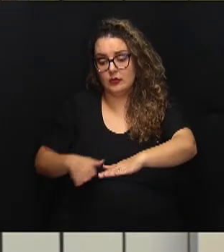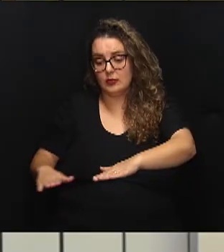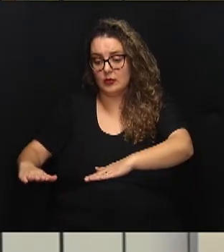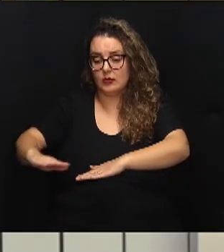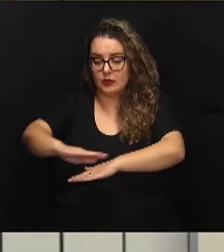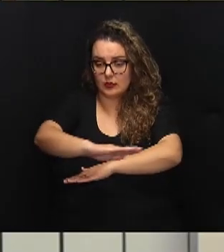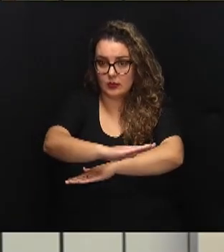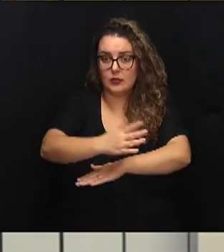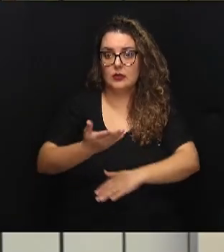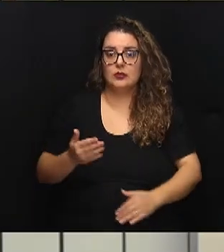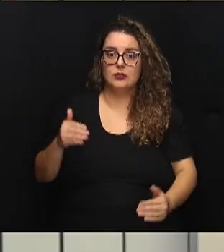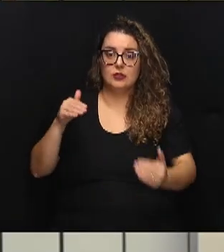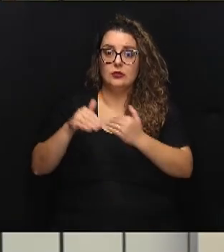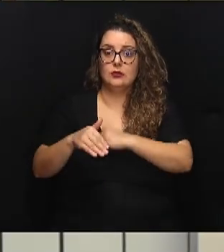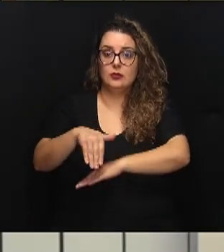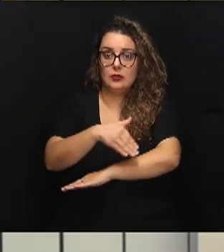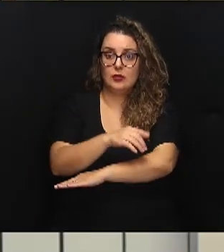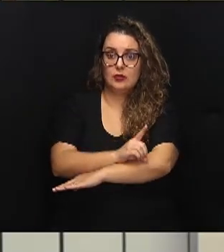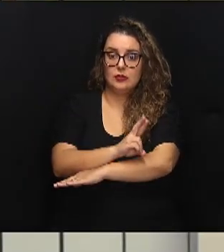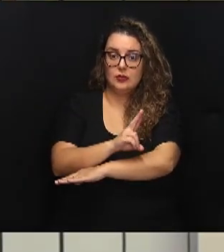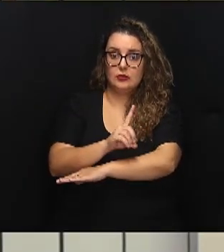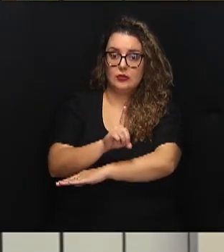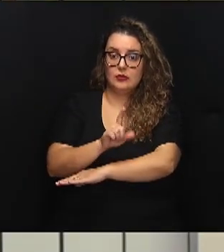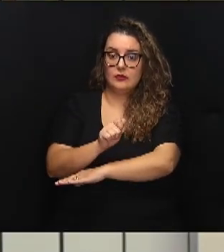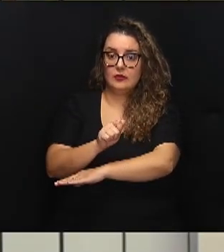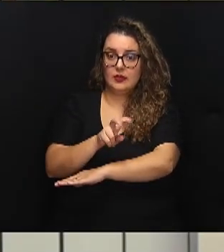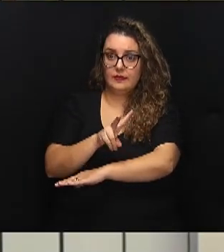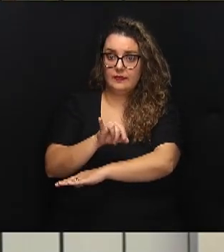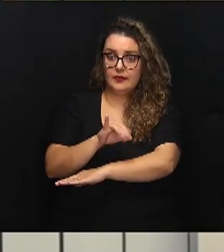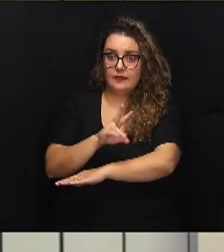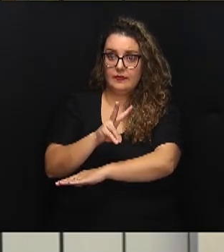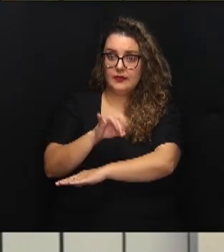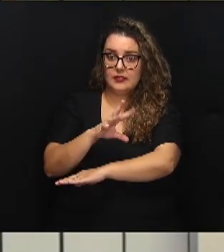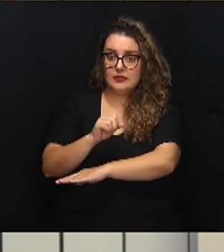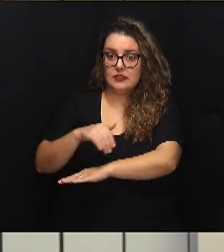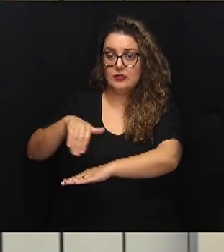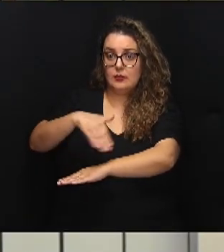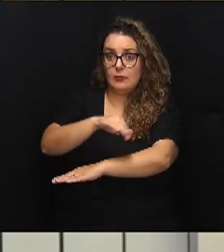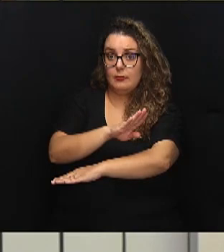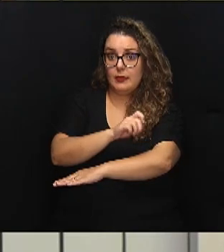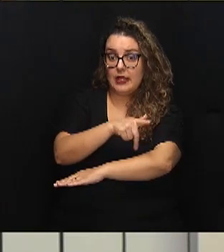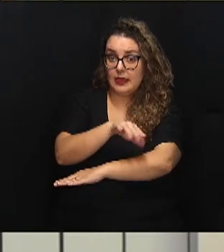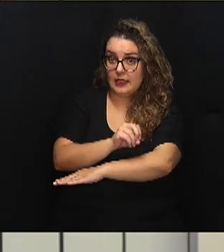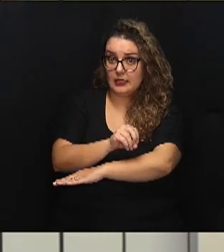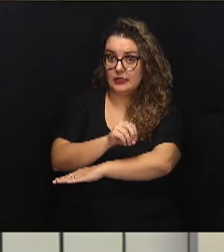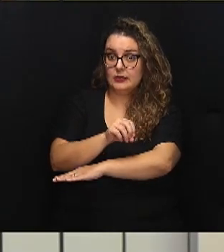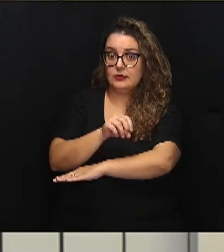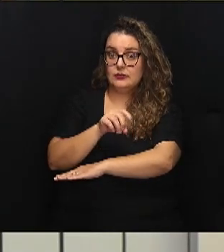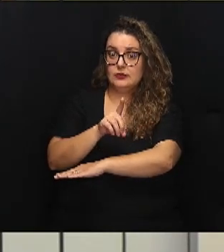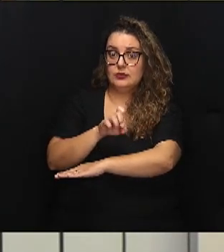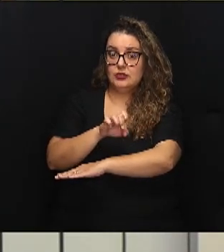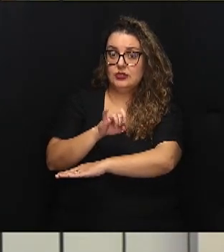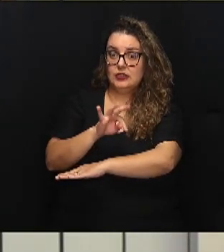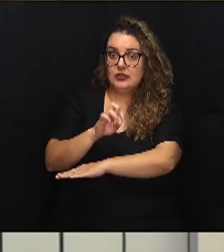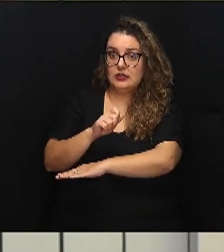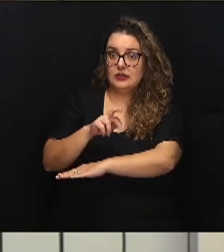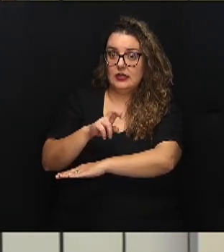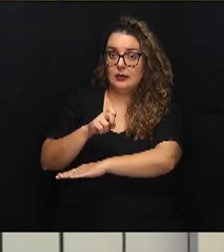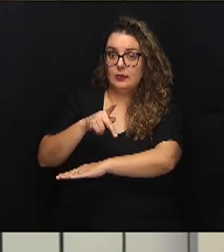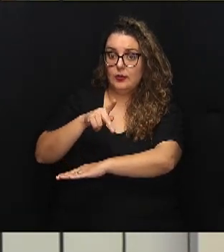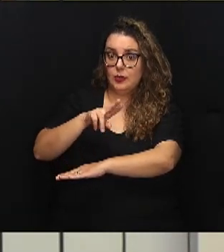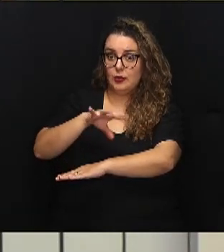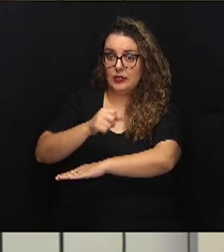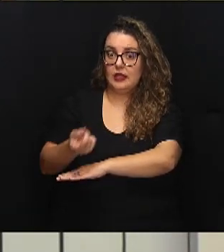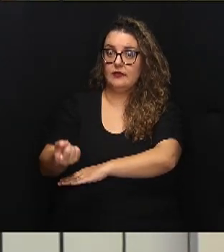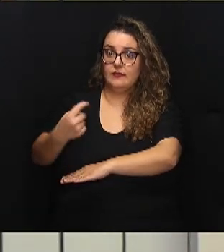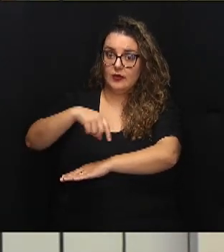alternativo de tráfego pela rua Doutor Davi Vicente, Avenida Barão de Itapura, retorno para a rua Doutor Davi Vicente,